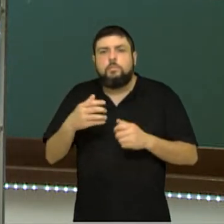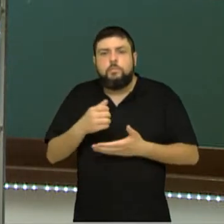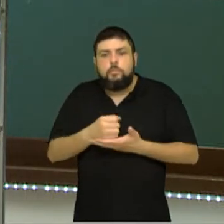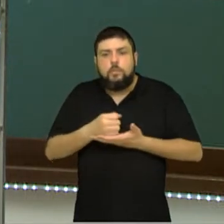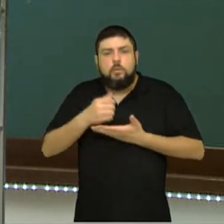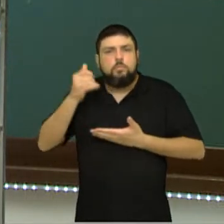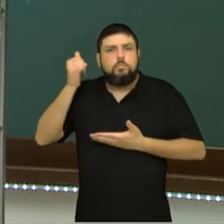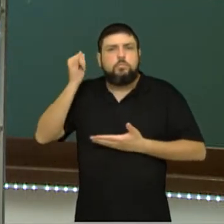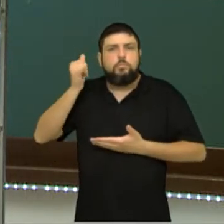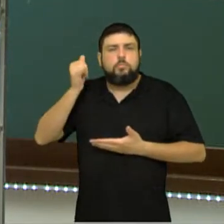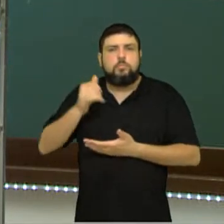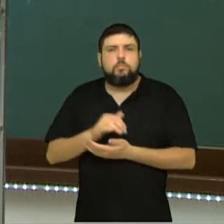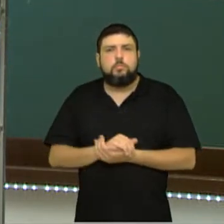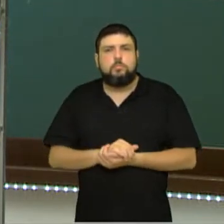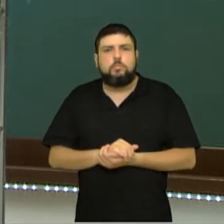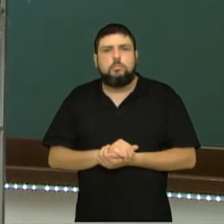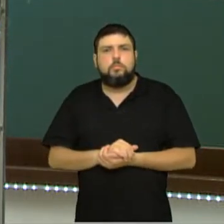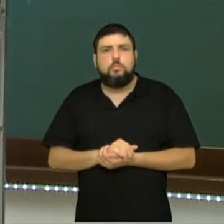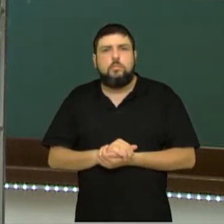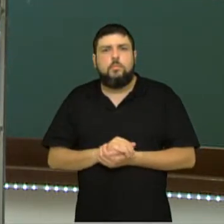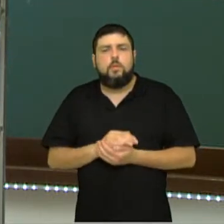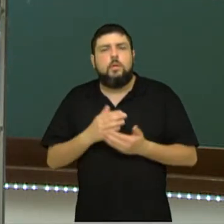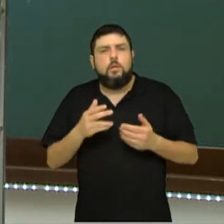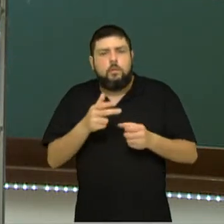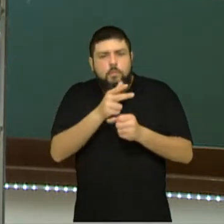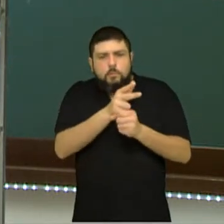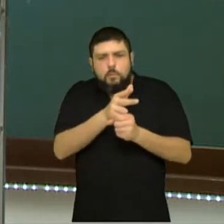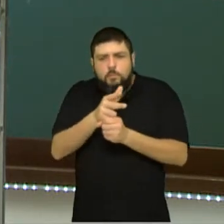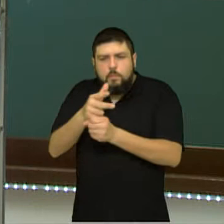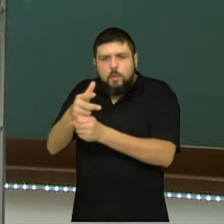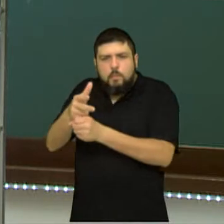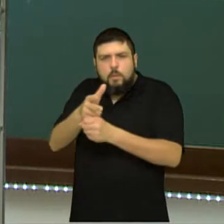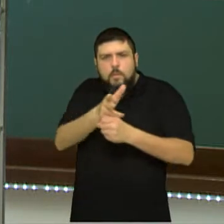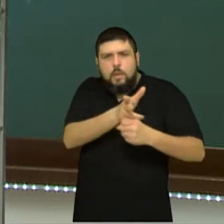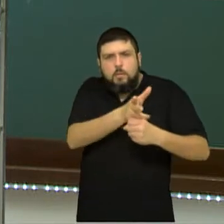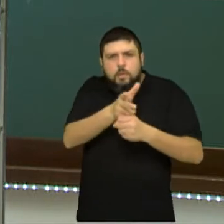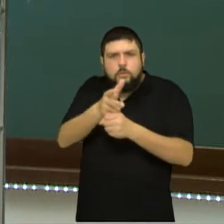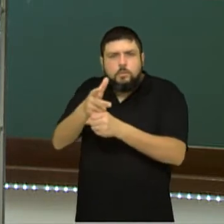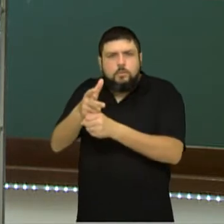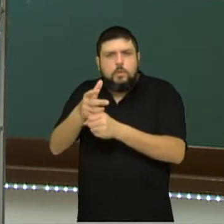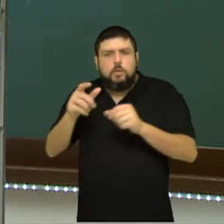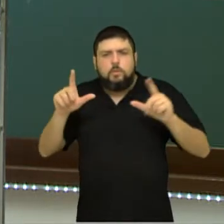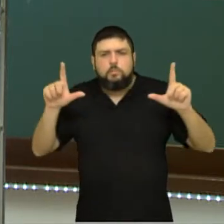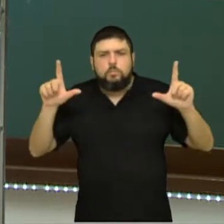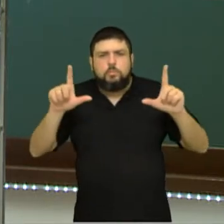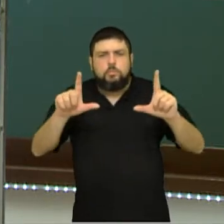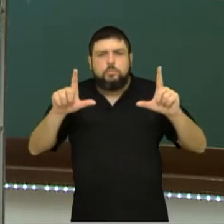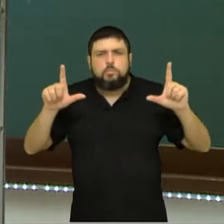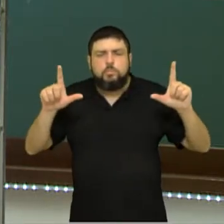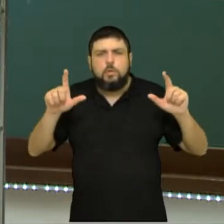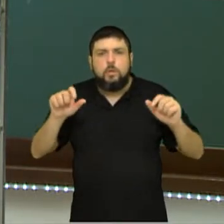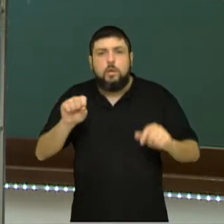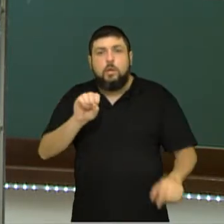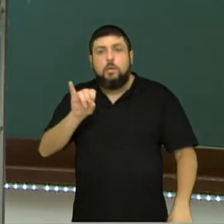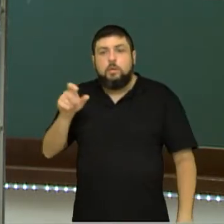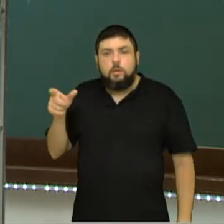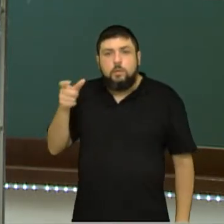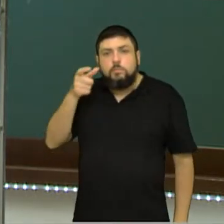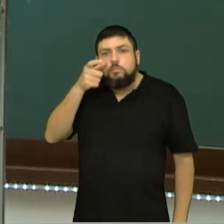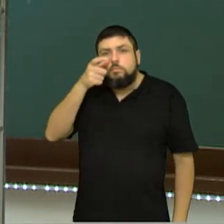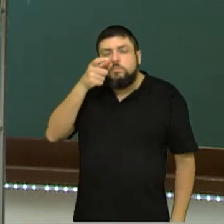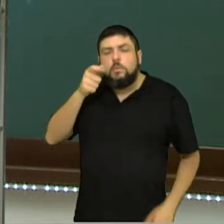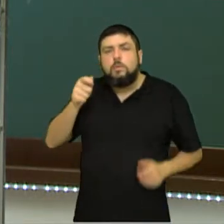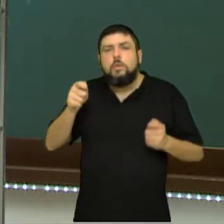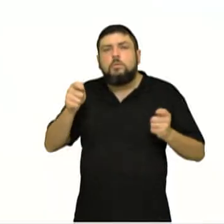ângulo e o enquadramento é importante no cinema para que quem está assistindo consiga entender a história e